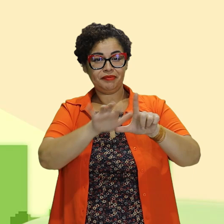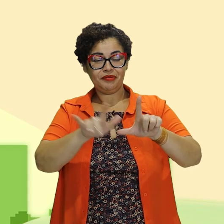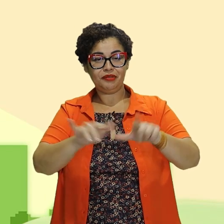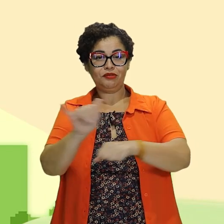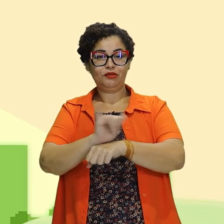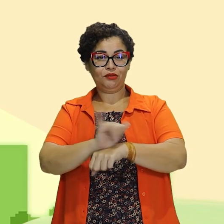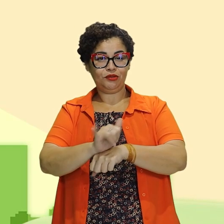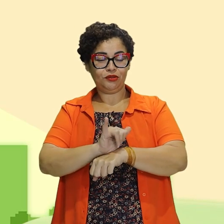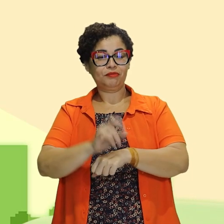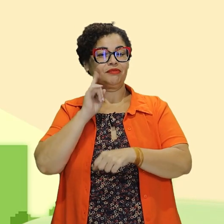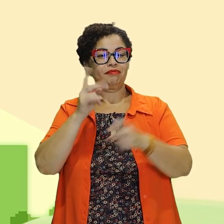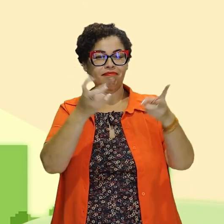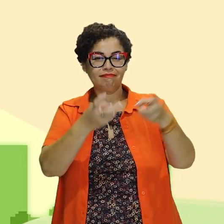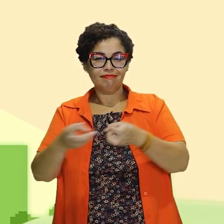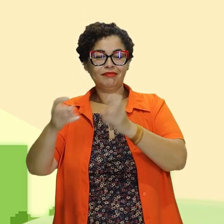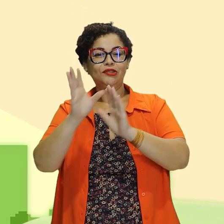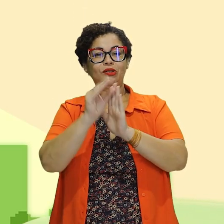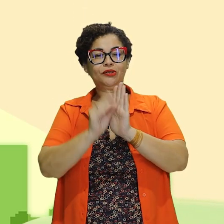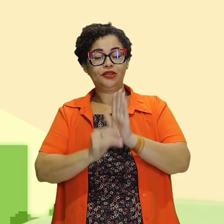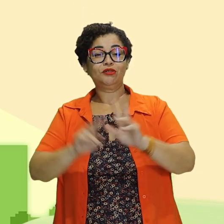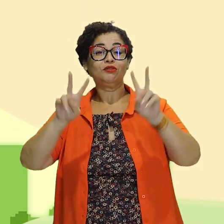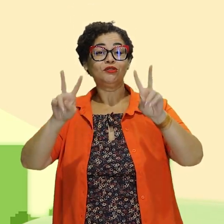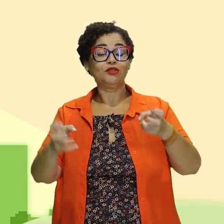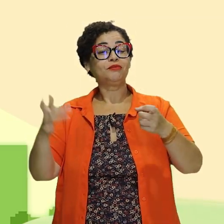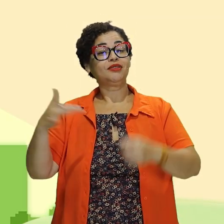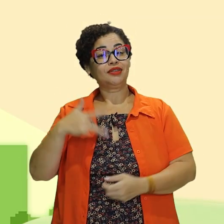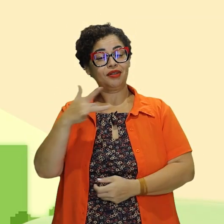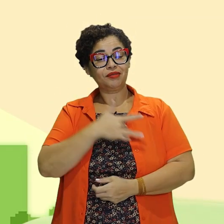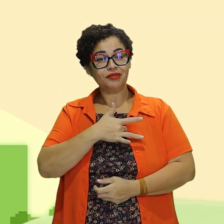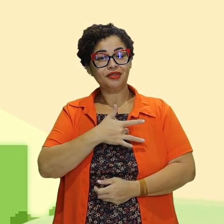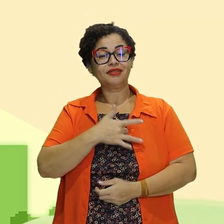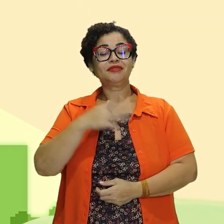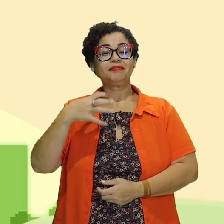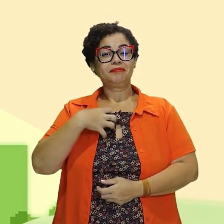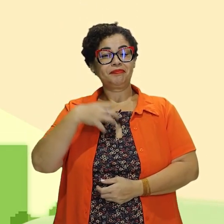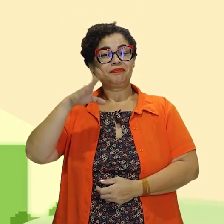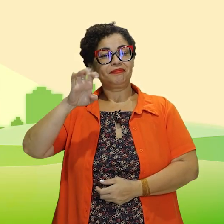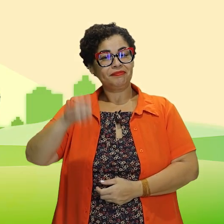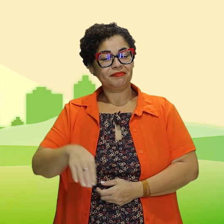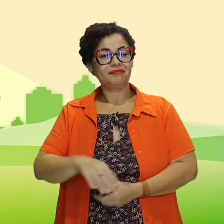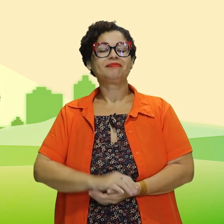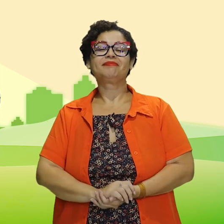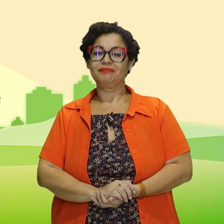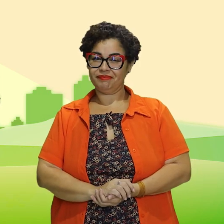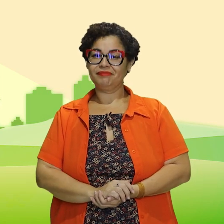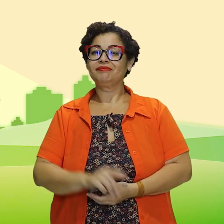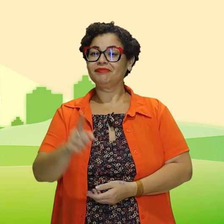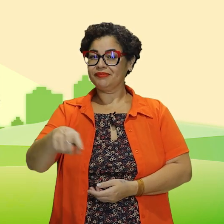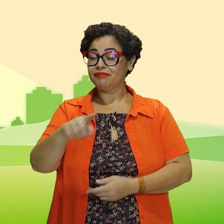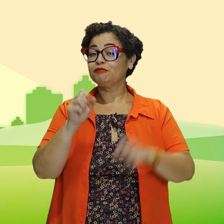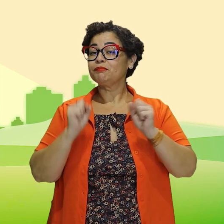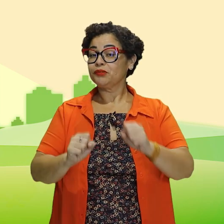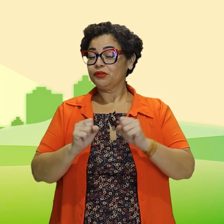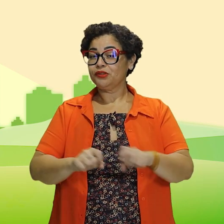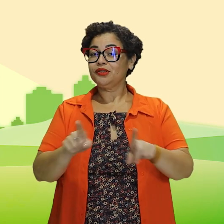nossa playlist no YouTube e explorem nossos conteúdos sobre saúde e bem-estar. Isso mesmo, pessoal.